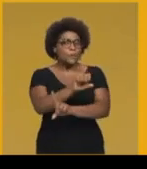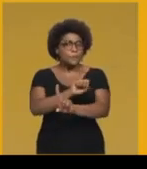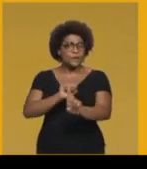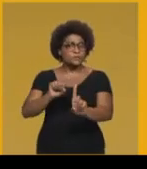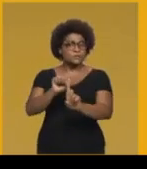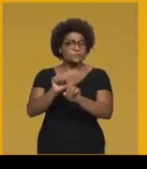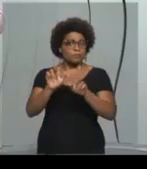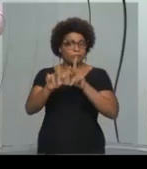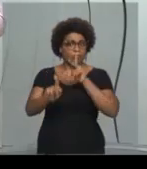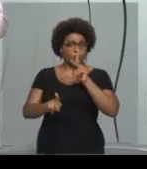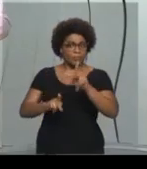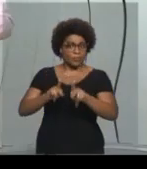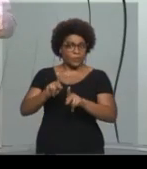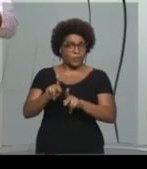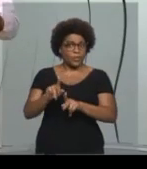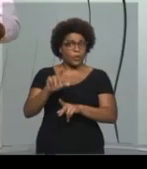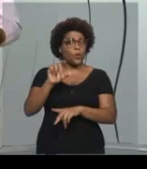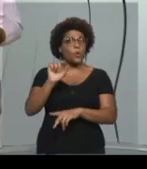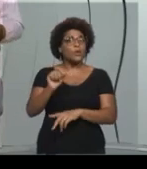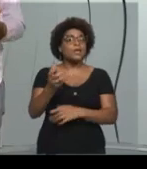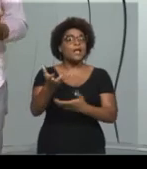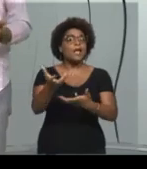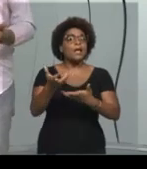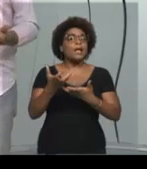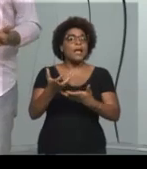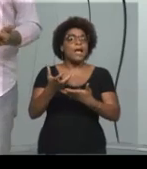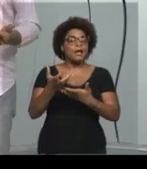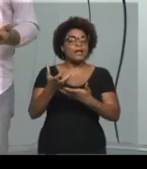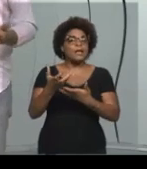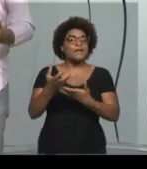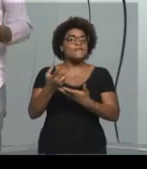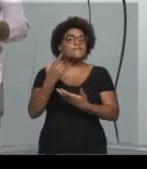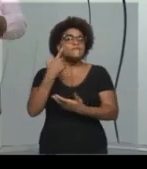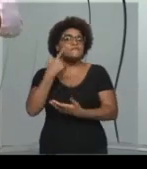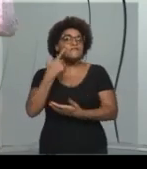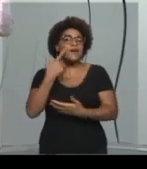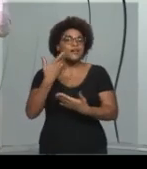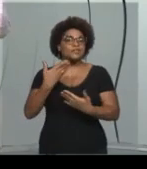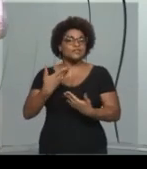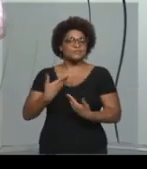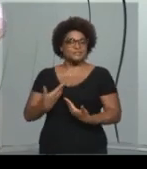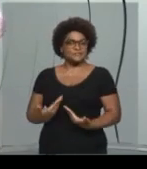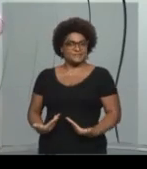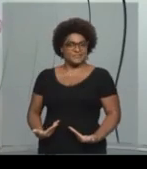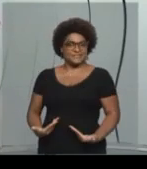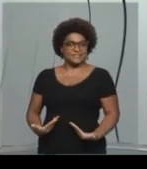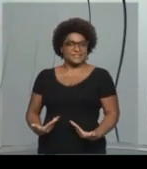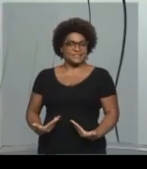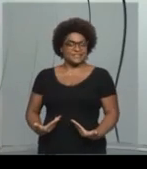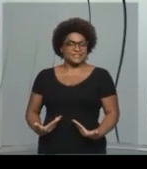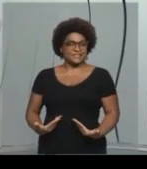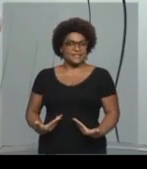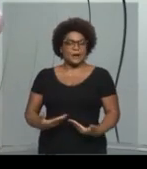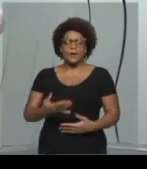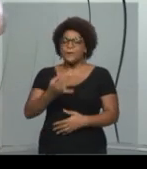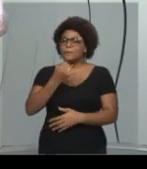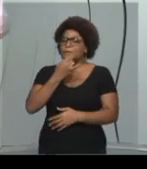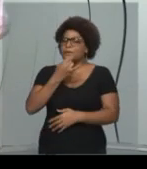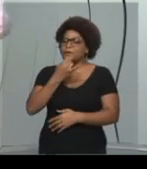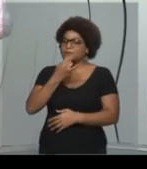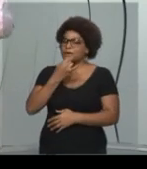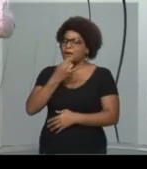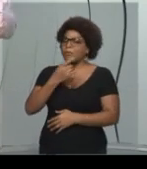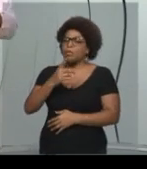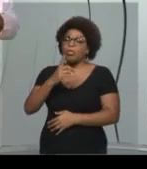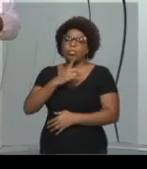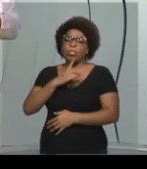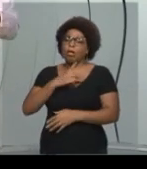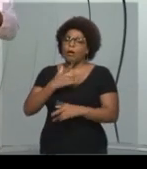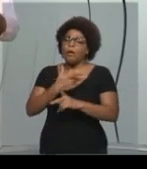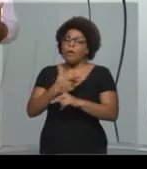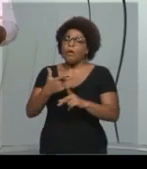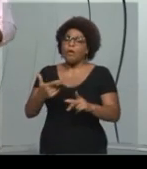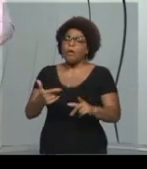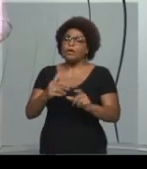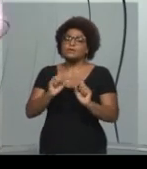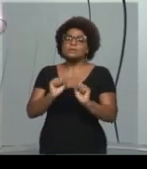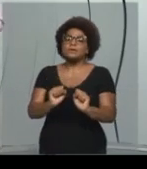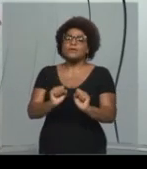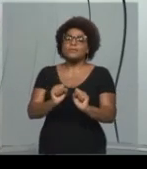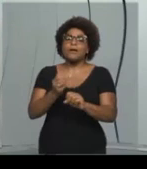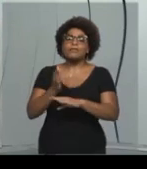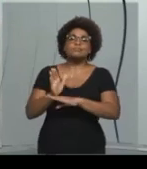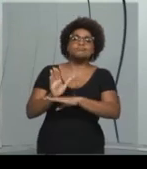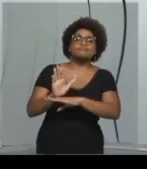a contribuir para a sociedade. As profissões que eu posso exercer, o trabalho que eu